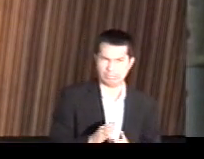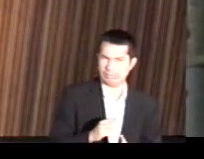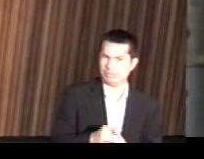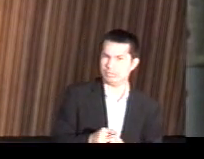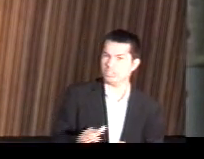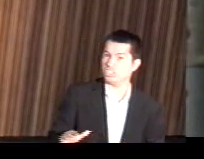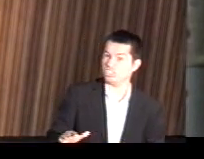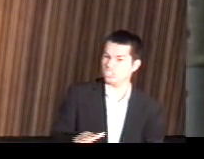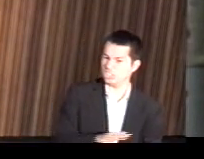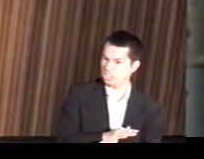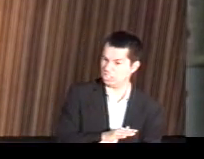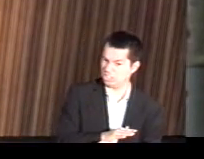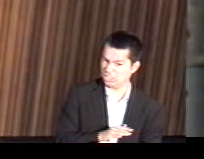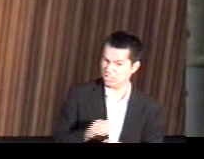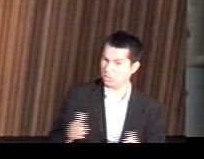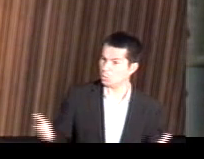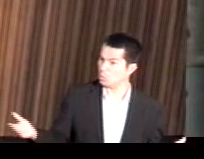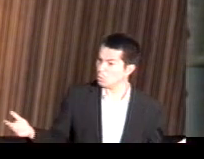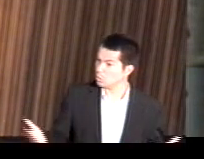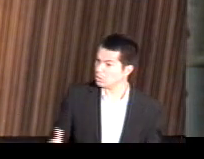hoje, é esse mesmo?